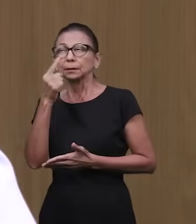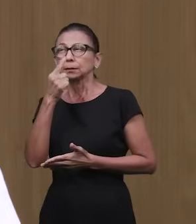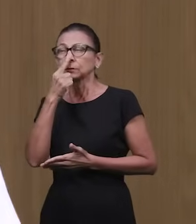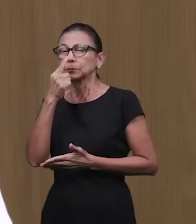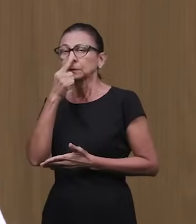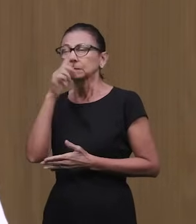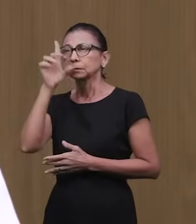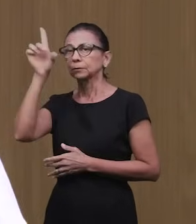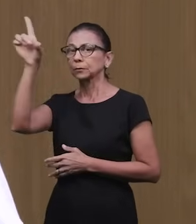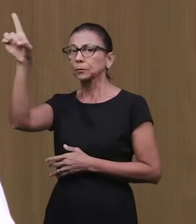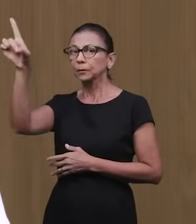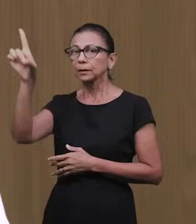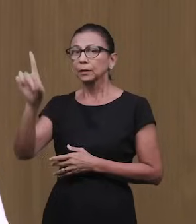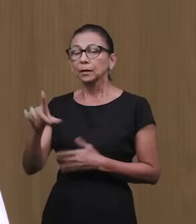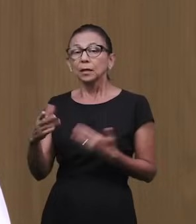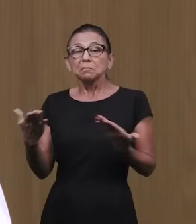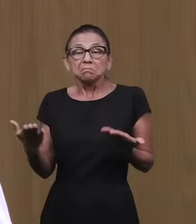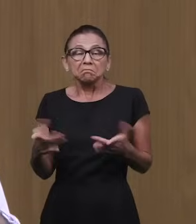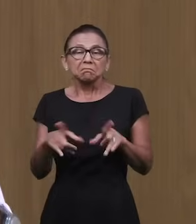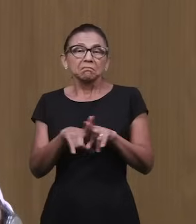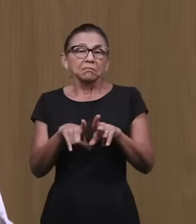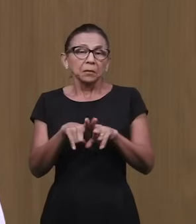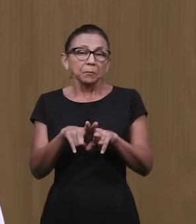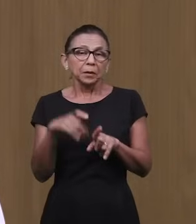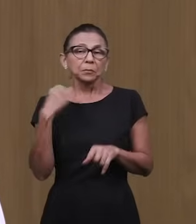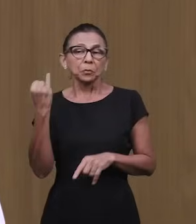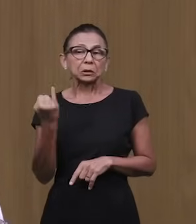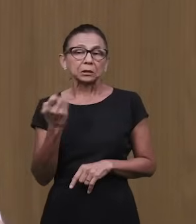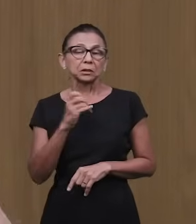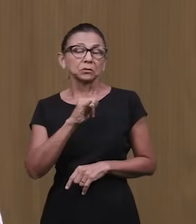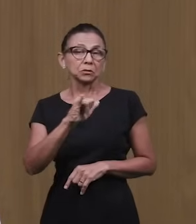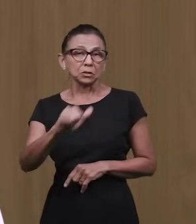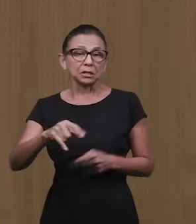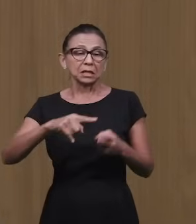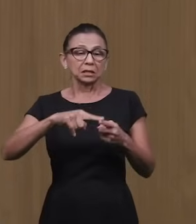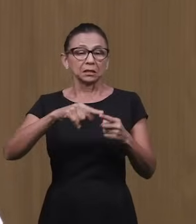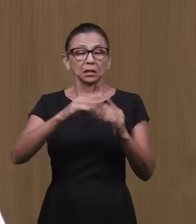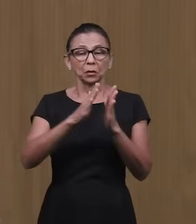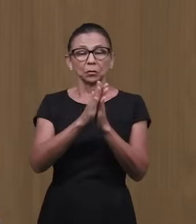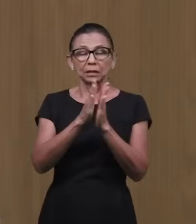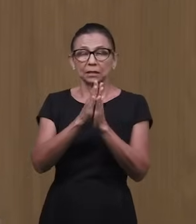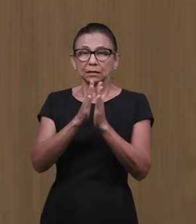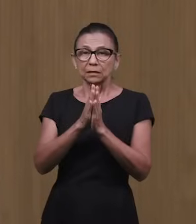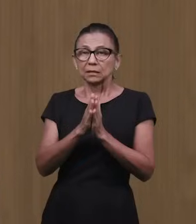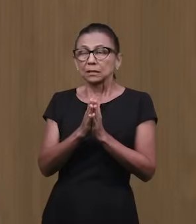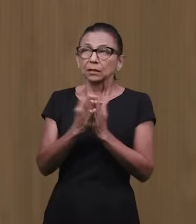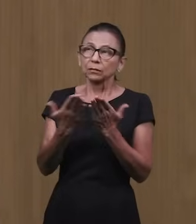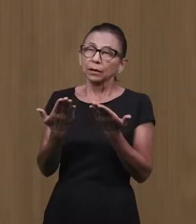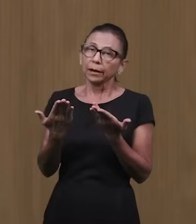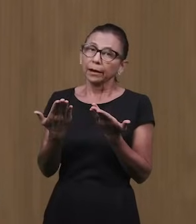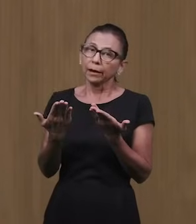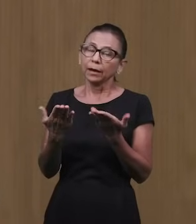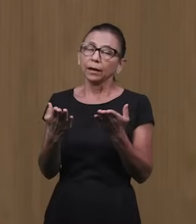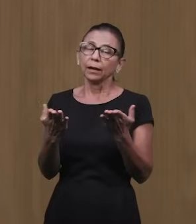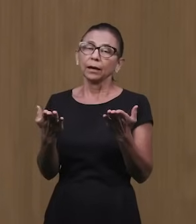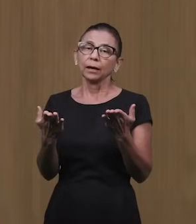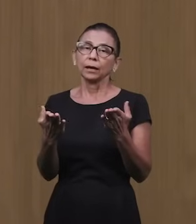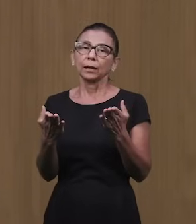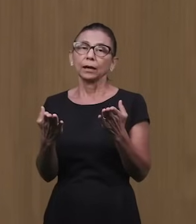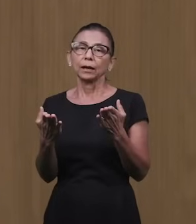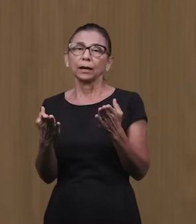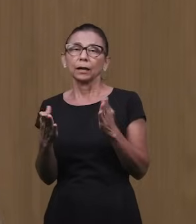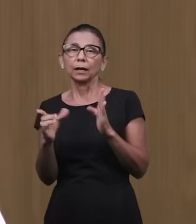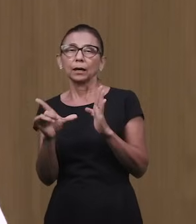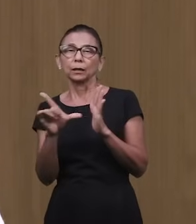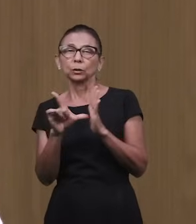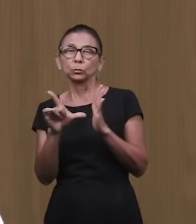pela palavra, identificou que alguns ritos históricos haviam sido inseridos no dia a dia da